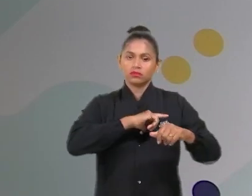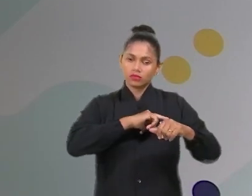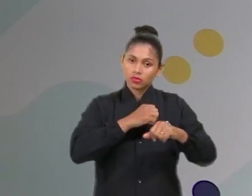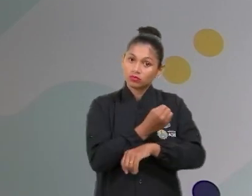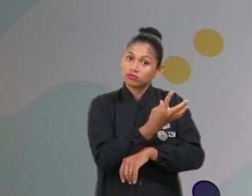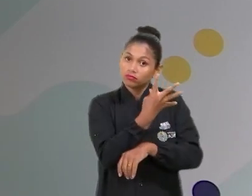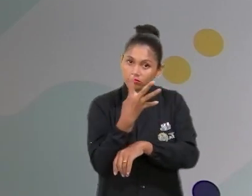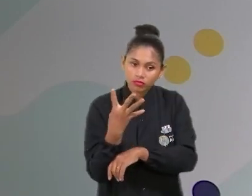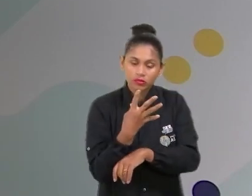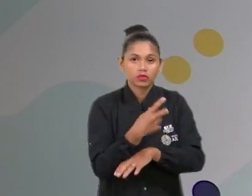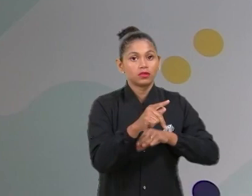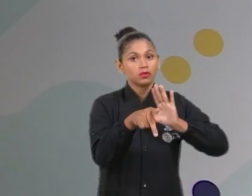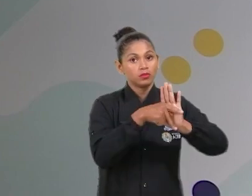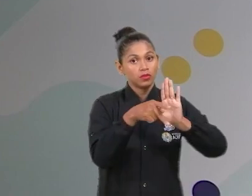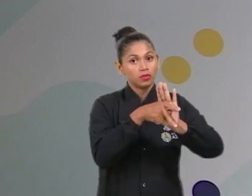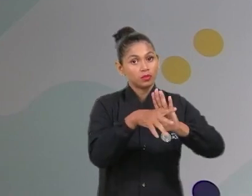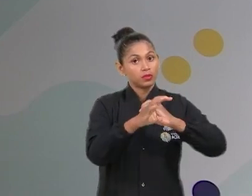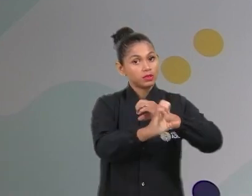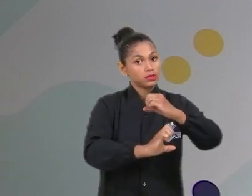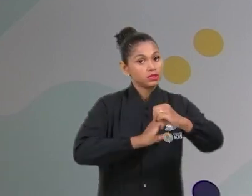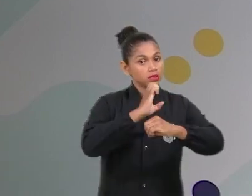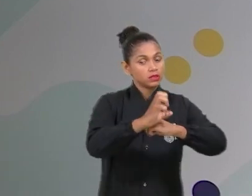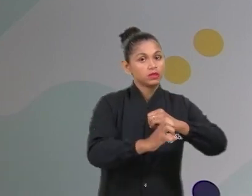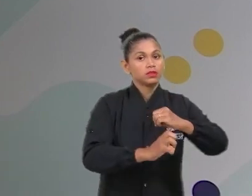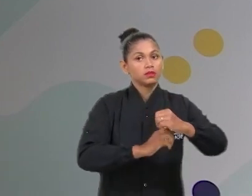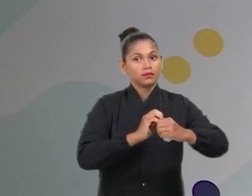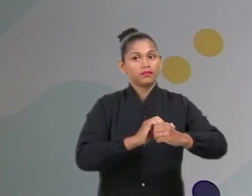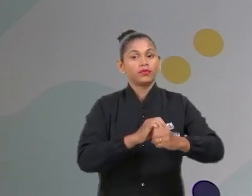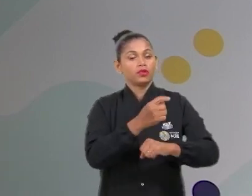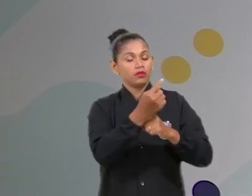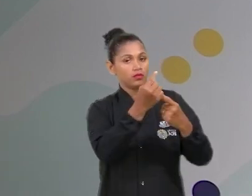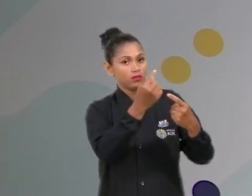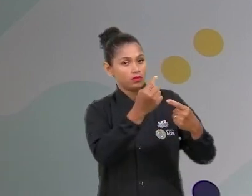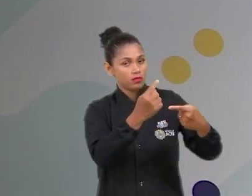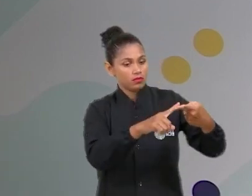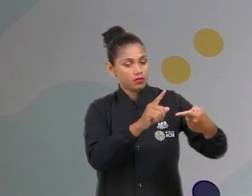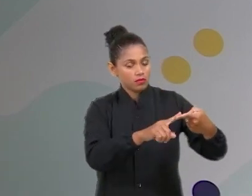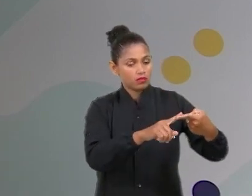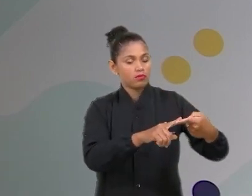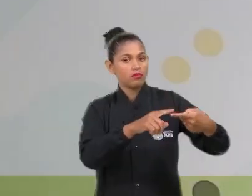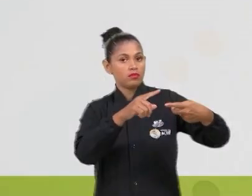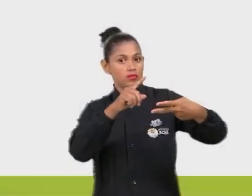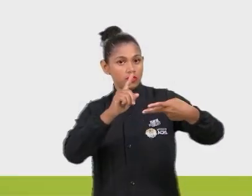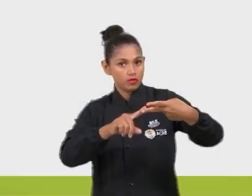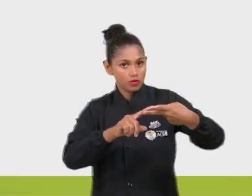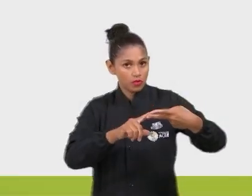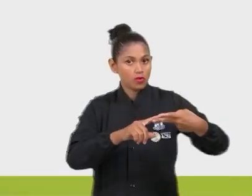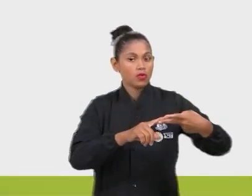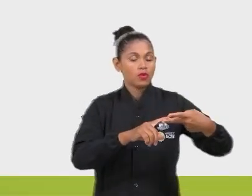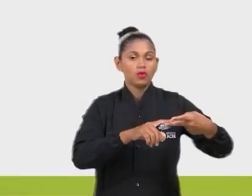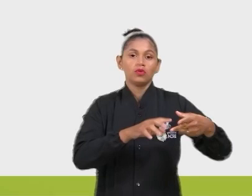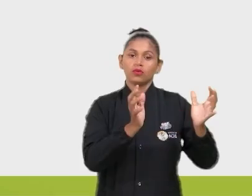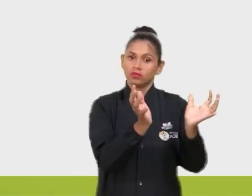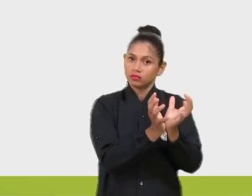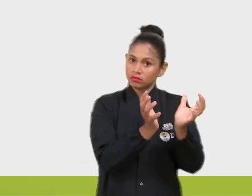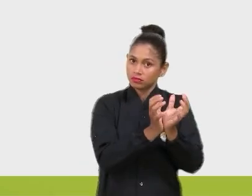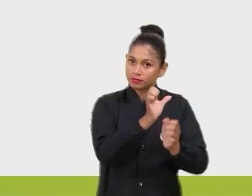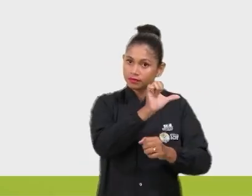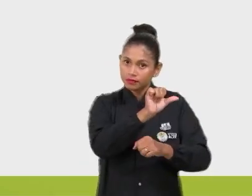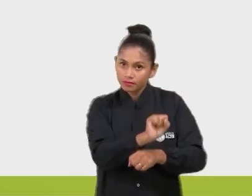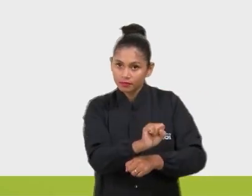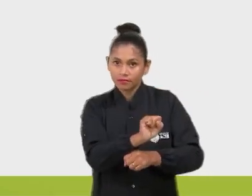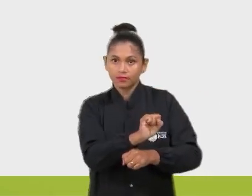de elétrons. Então, 1 e 2, bloco S. Aí vamos lá para o